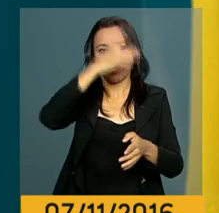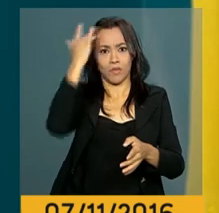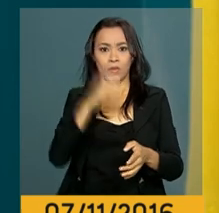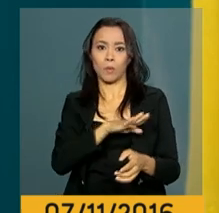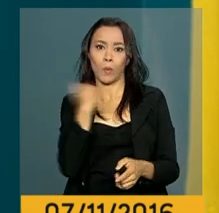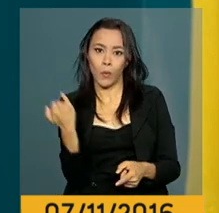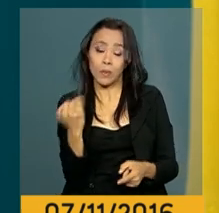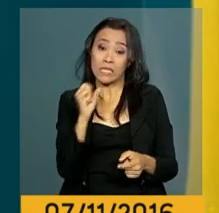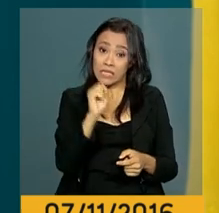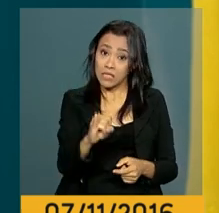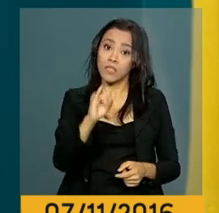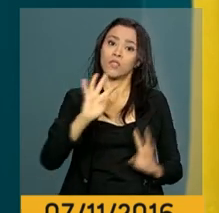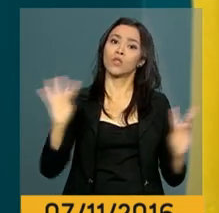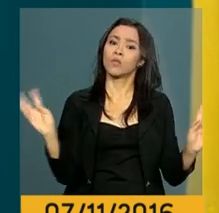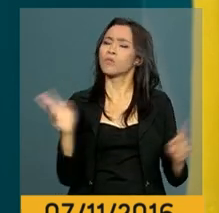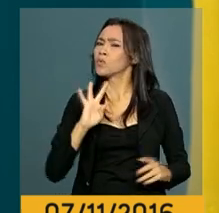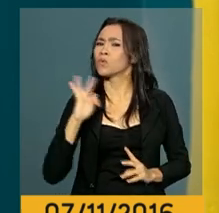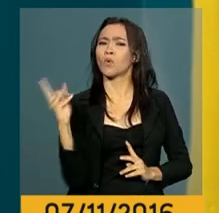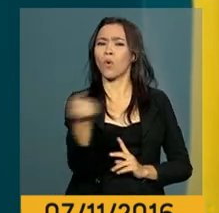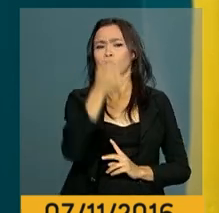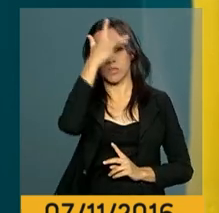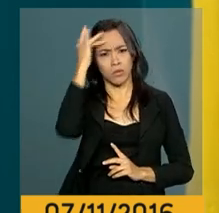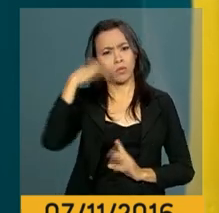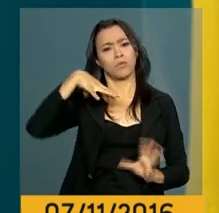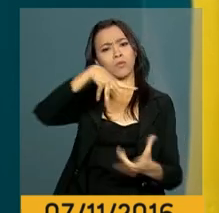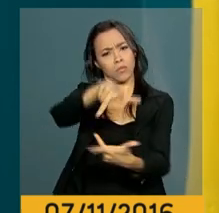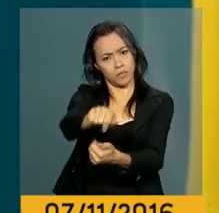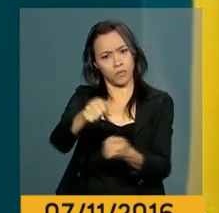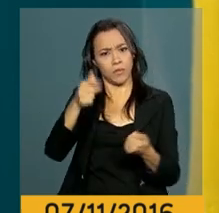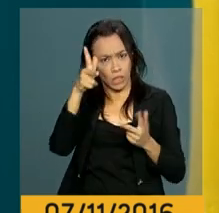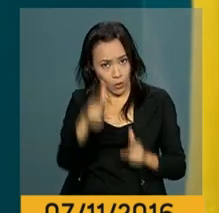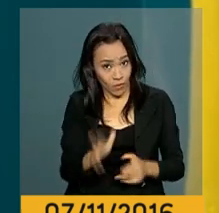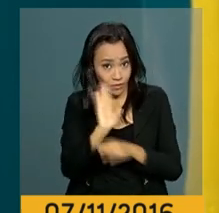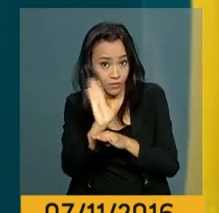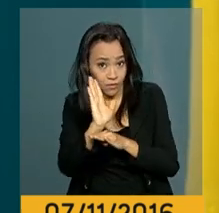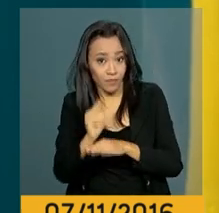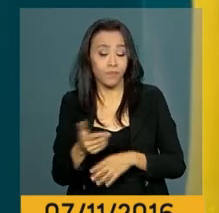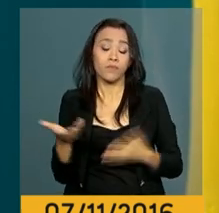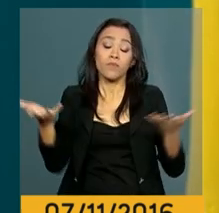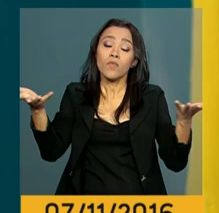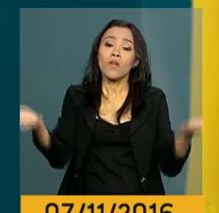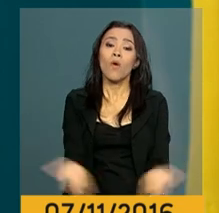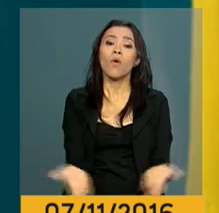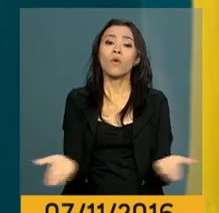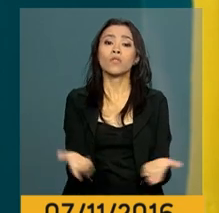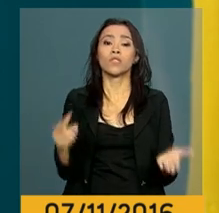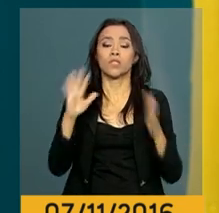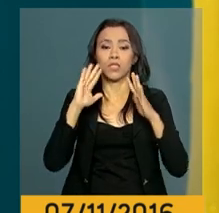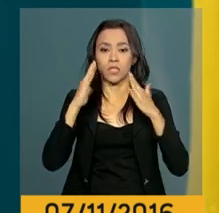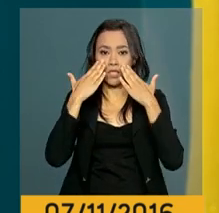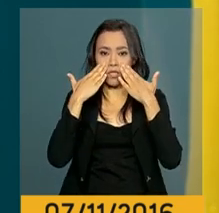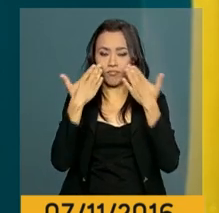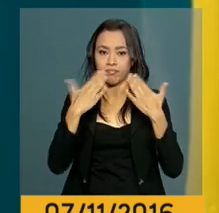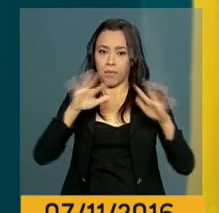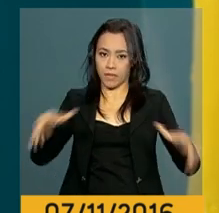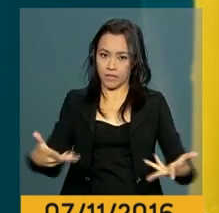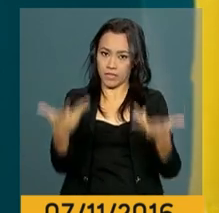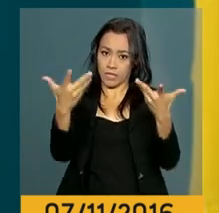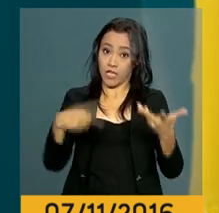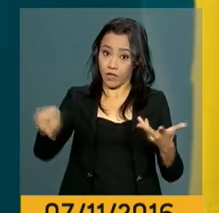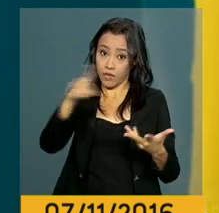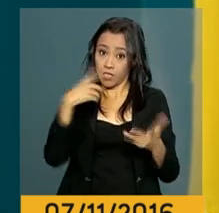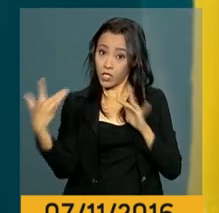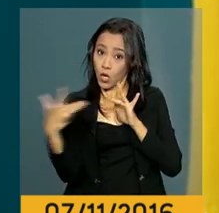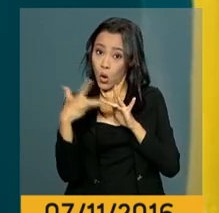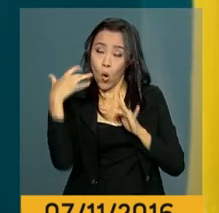diz, se todos os homens do mundo. Pois muito bem, este ato de hoje, em que os senhores vão se comunicar, já não